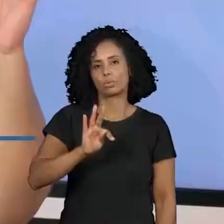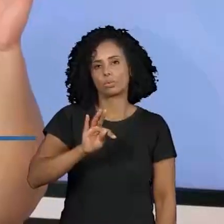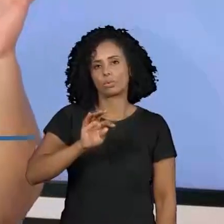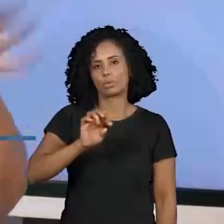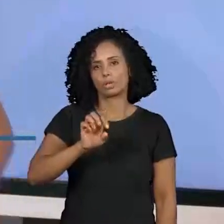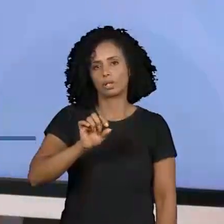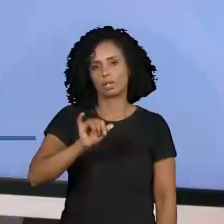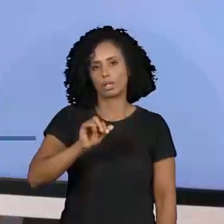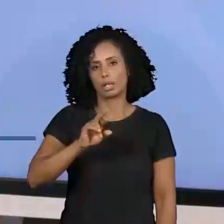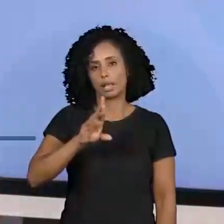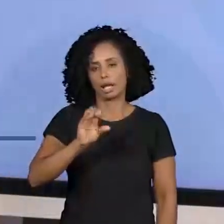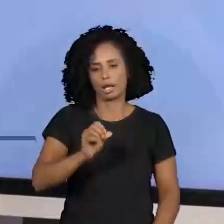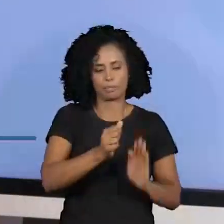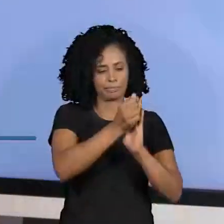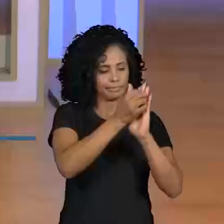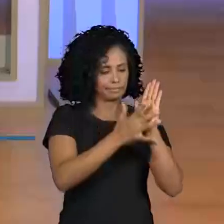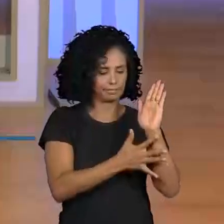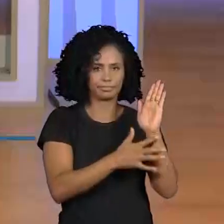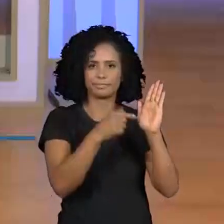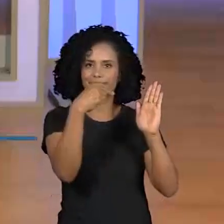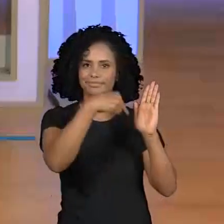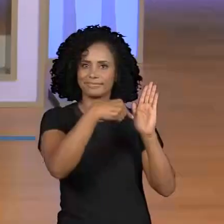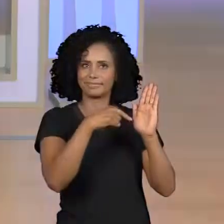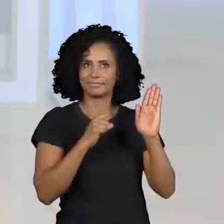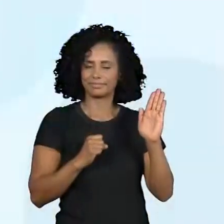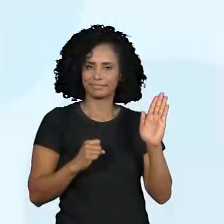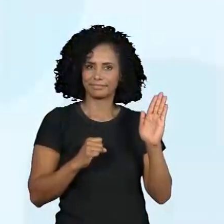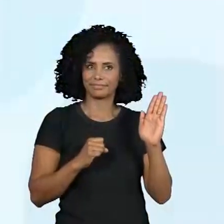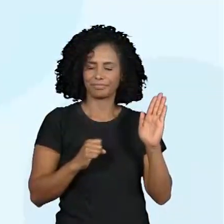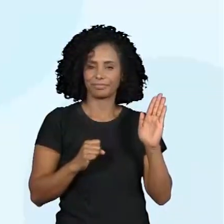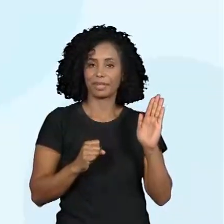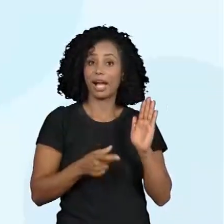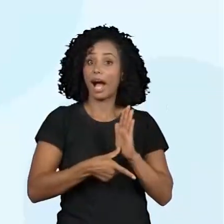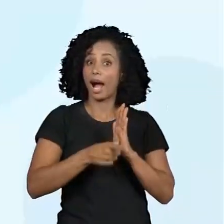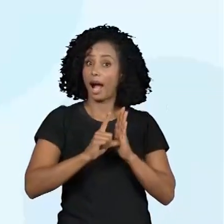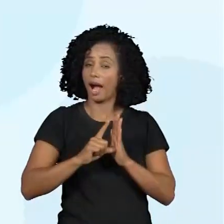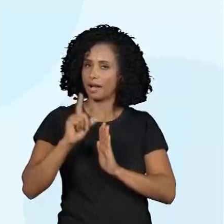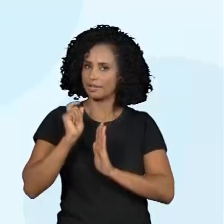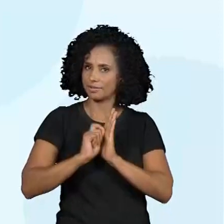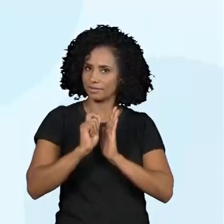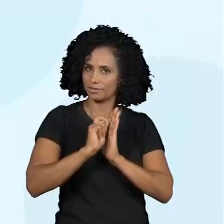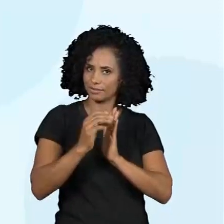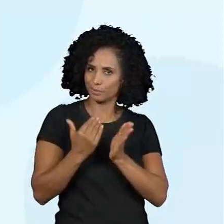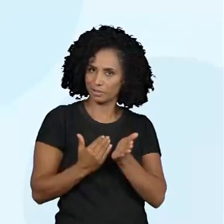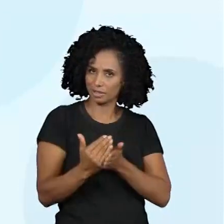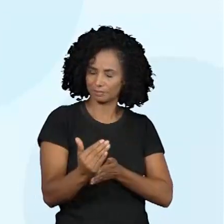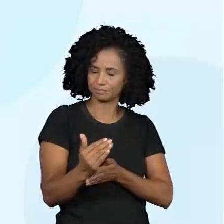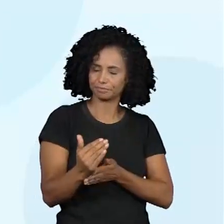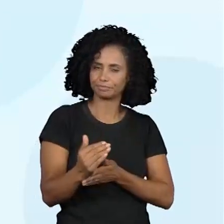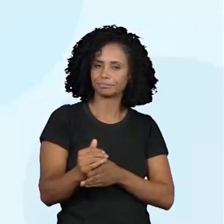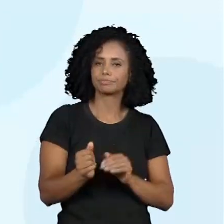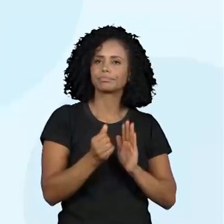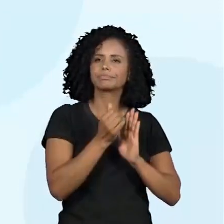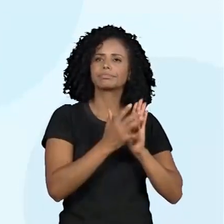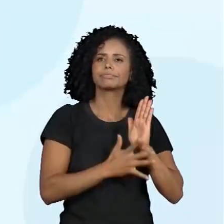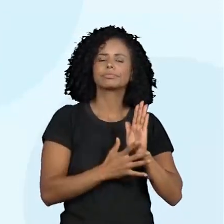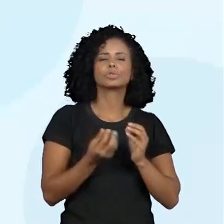escrever. Então, agora a gente vem para o roteiro. O nosso planejamento compete,